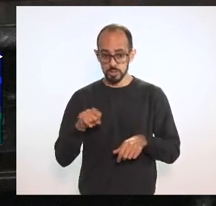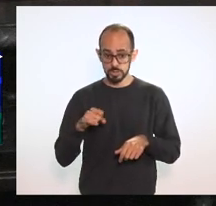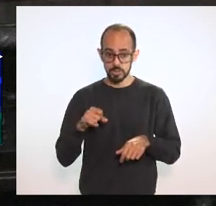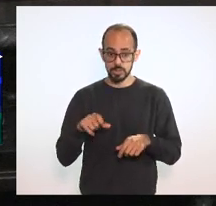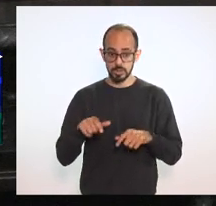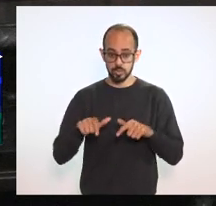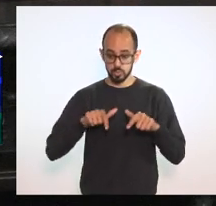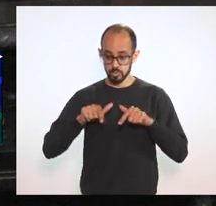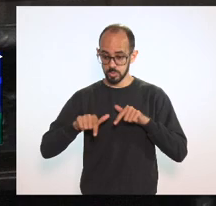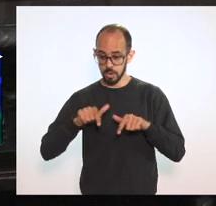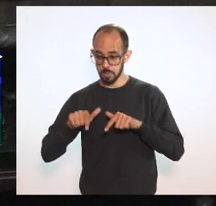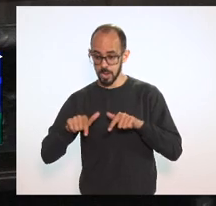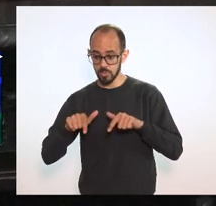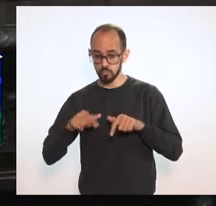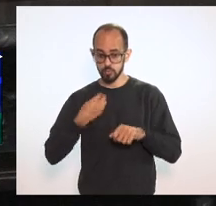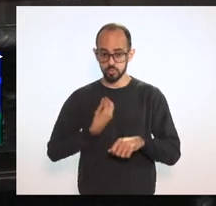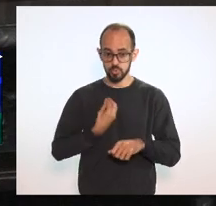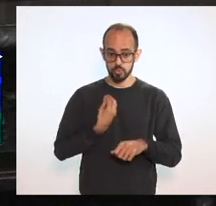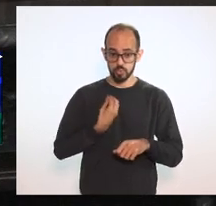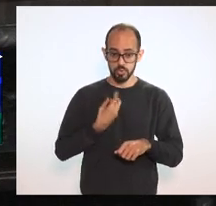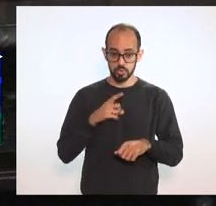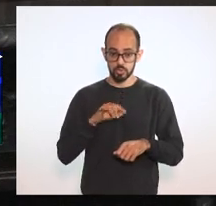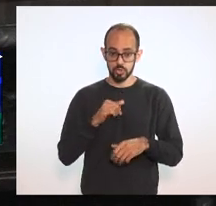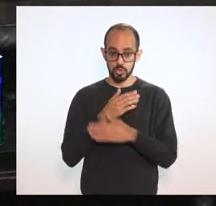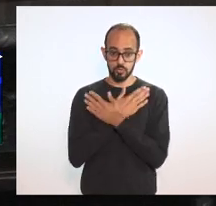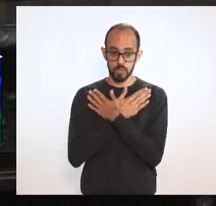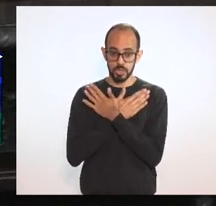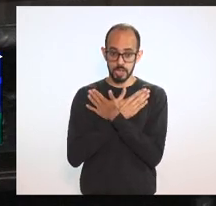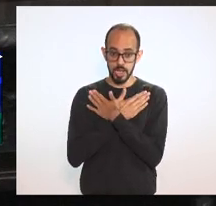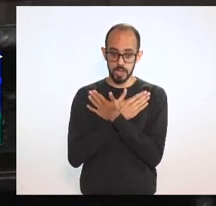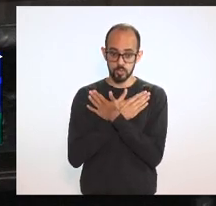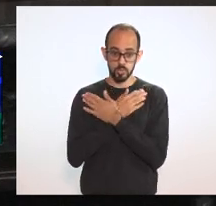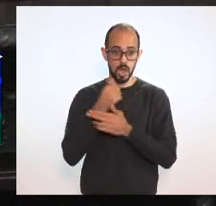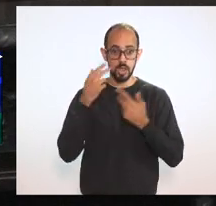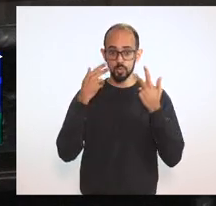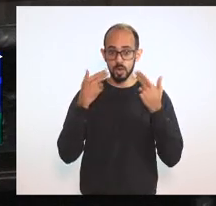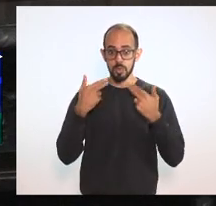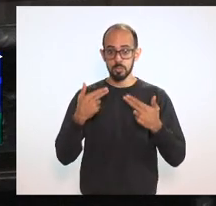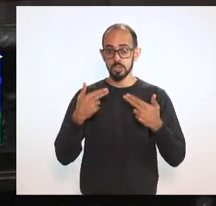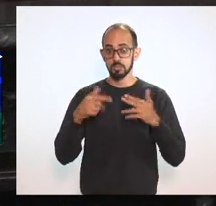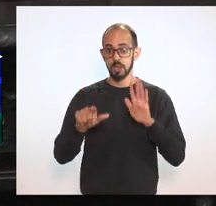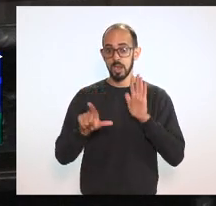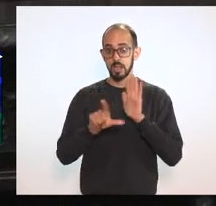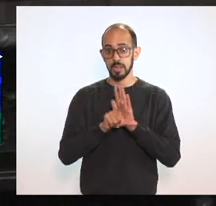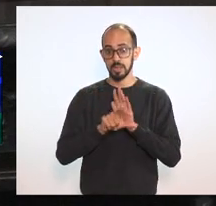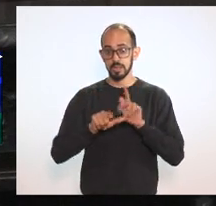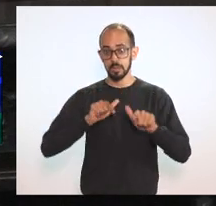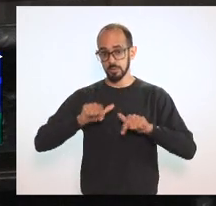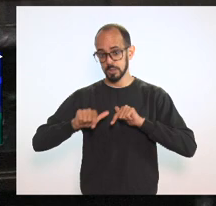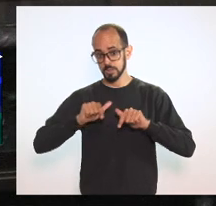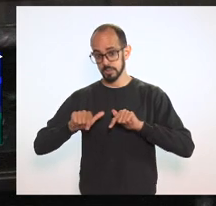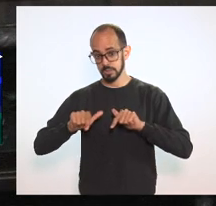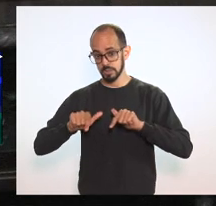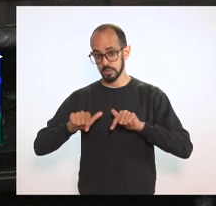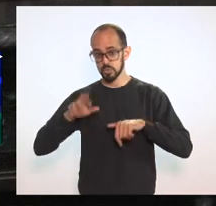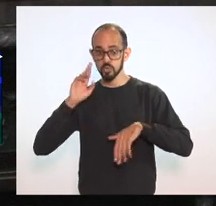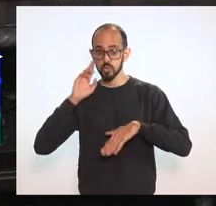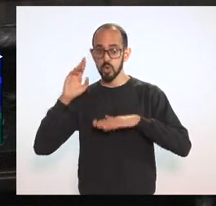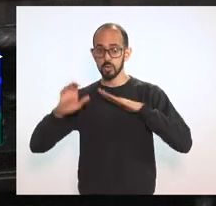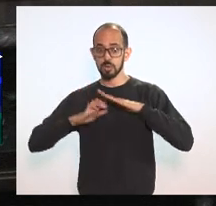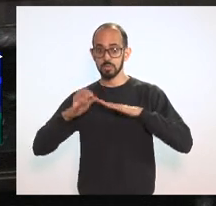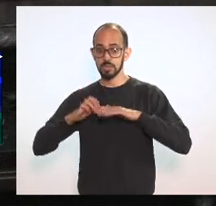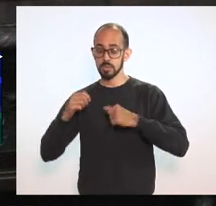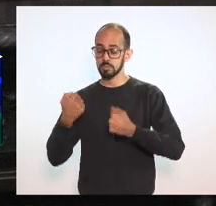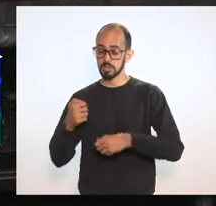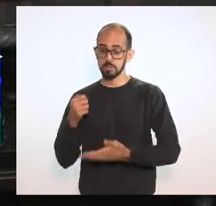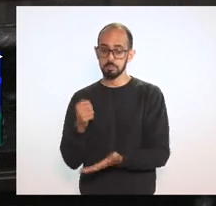funcionar em dia de feriado naturalmente pela legislação trabalhista esses empreendedores e empreendedoras tem que pagar